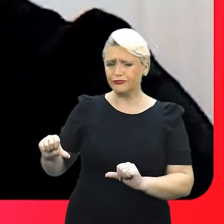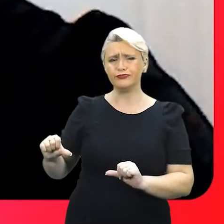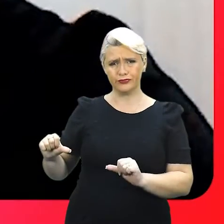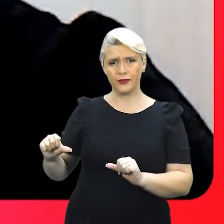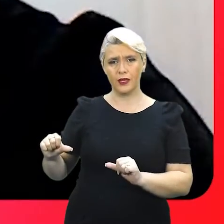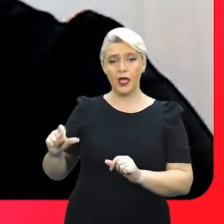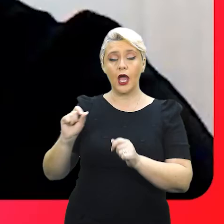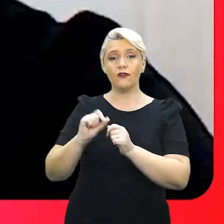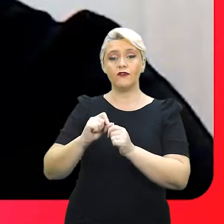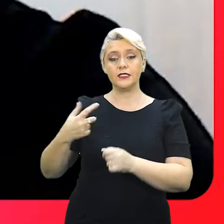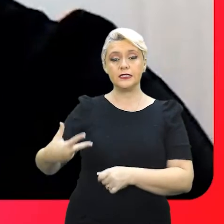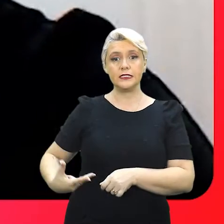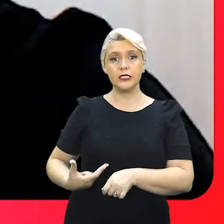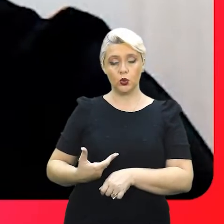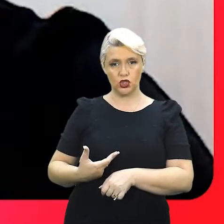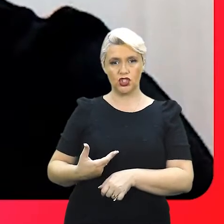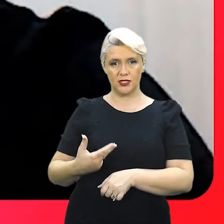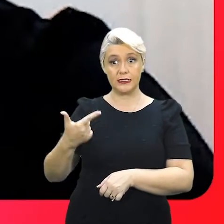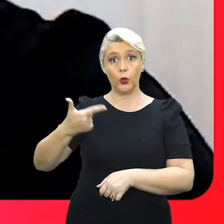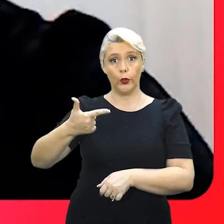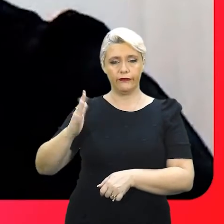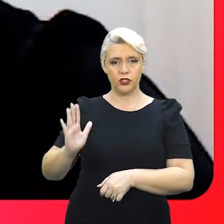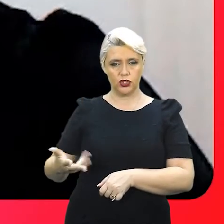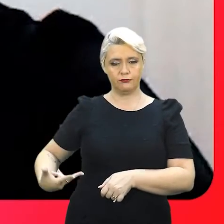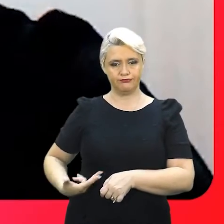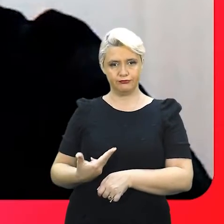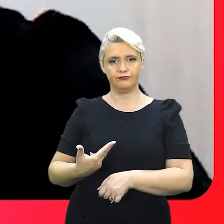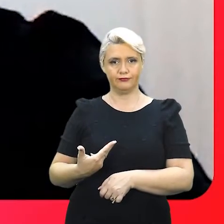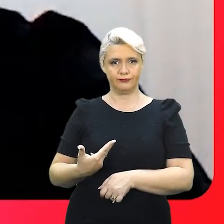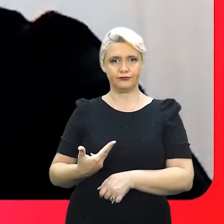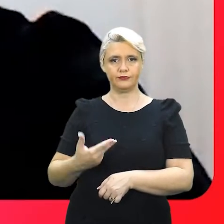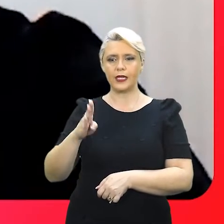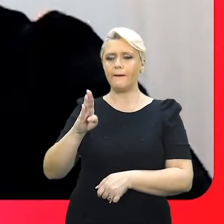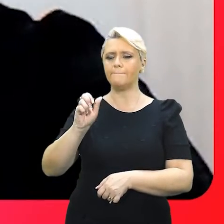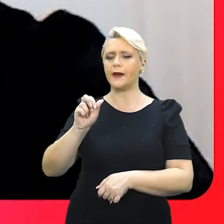aí que eu fiz a segunda cirurgia grave na minha vida, a cirurgia